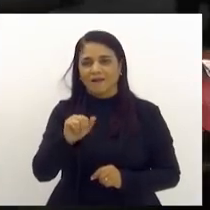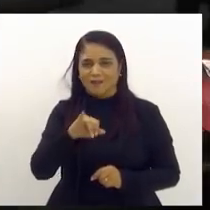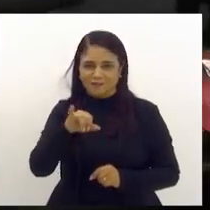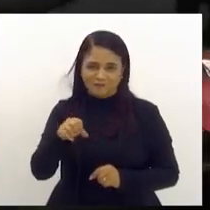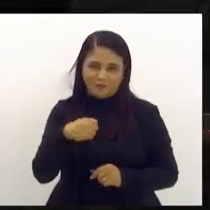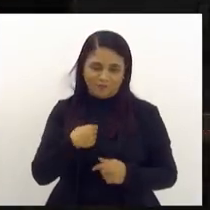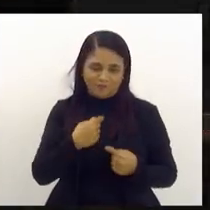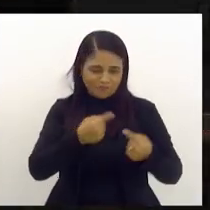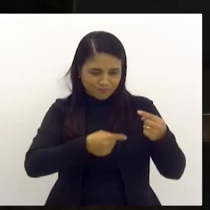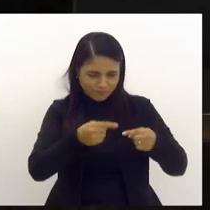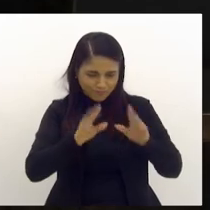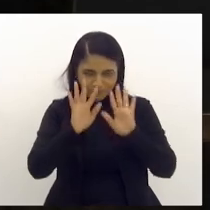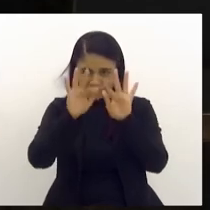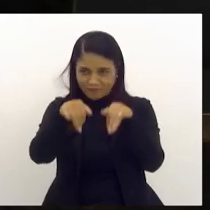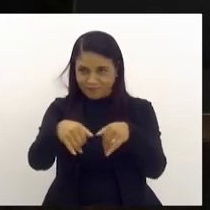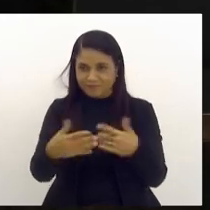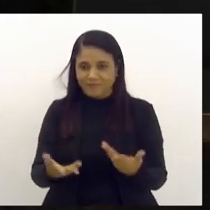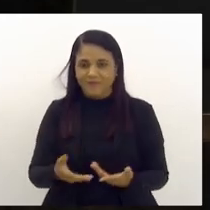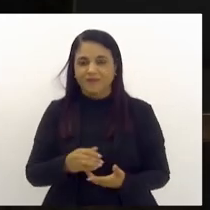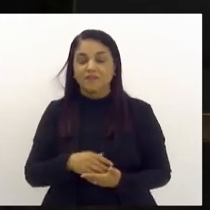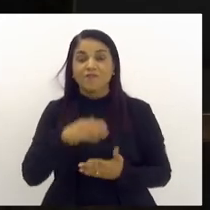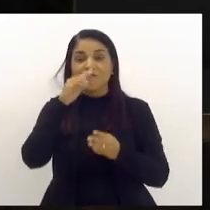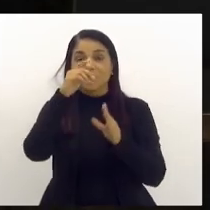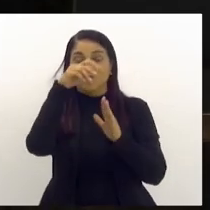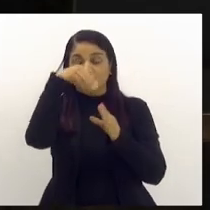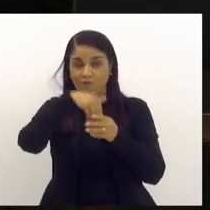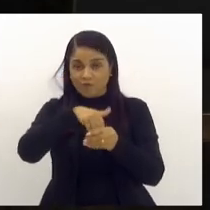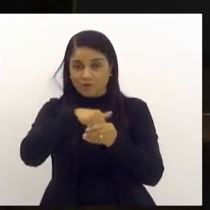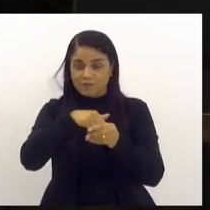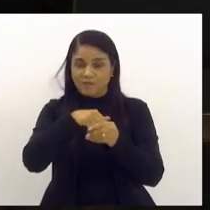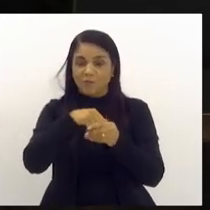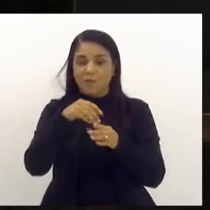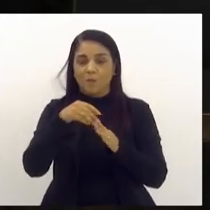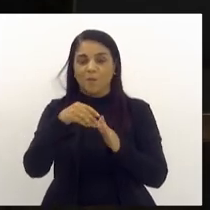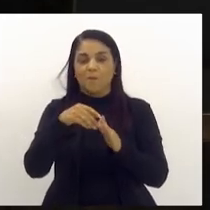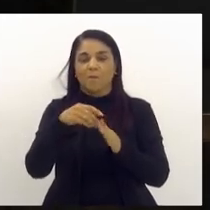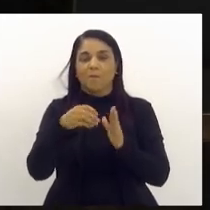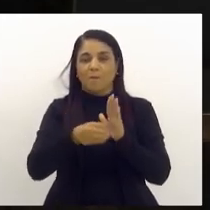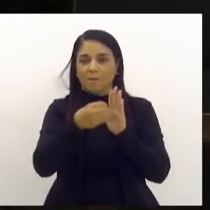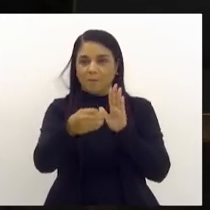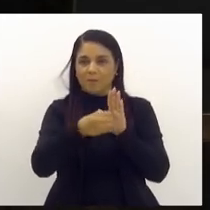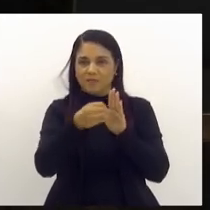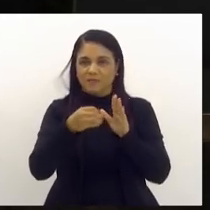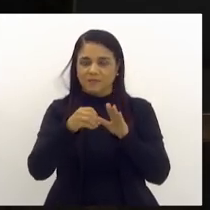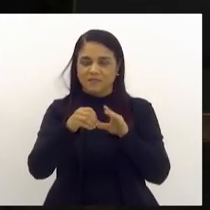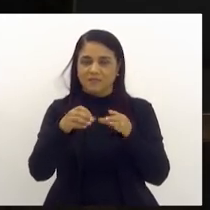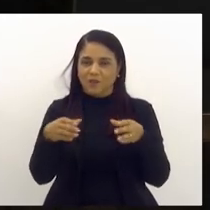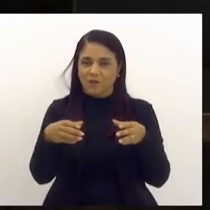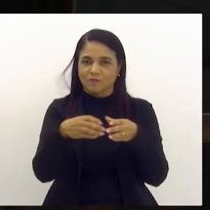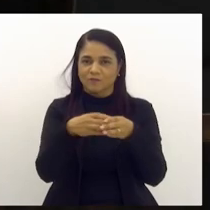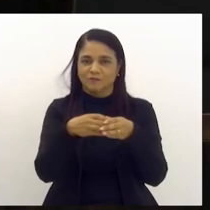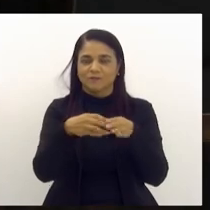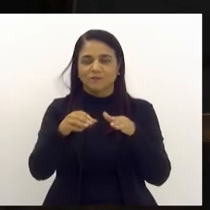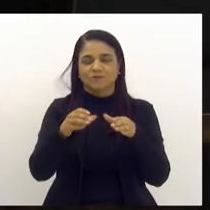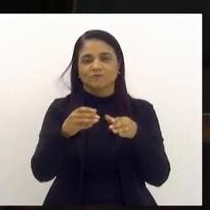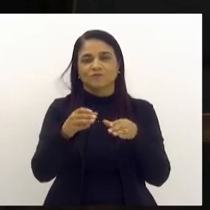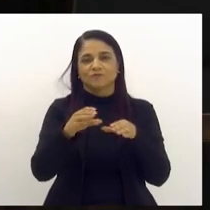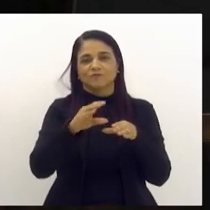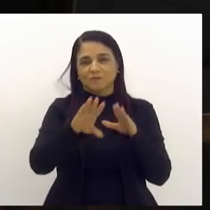queira discutir, encerrada a discussão. Em votação, parecer da Comissão de Emendas